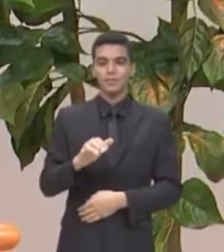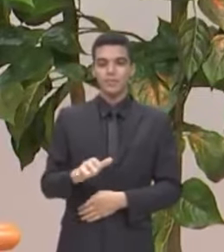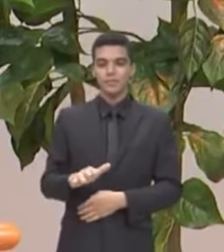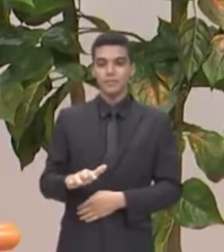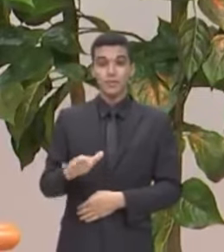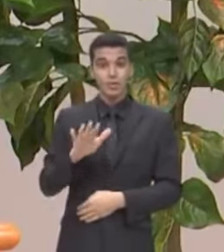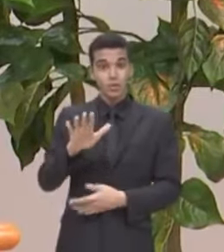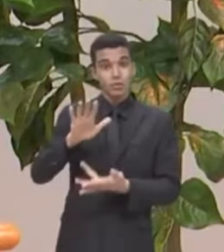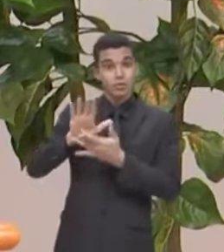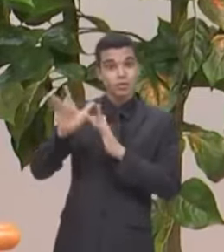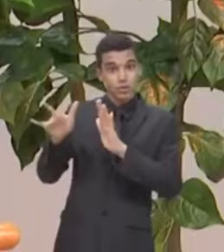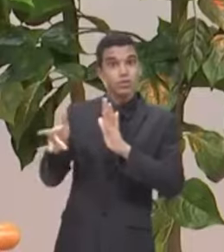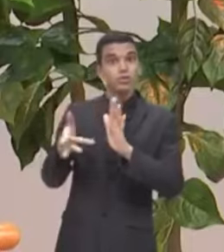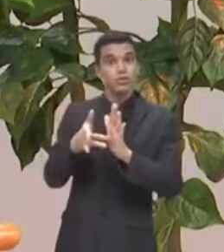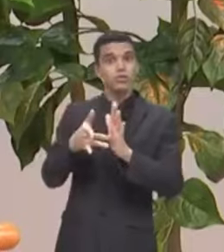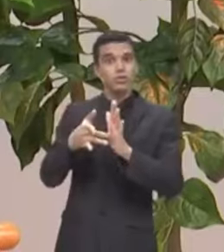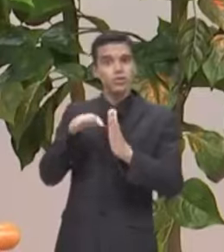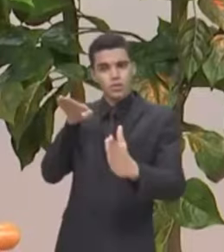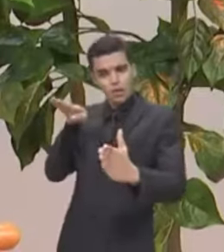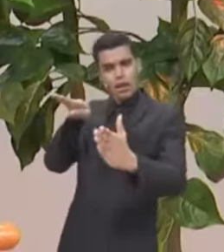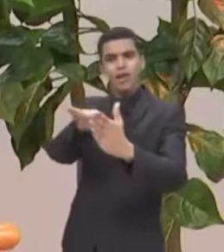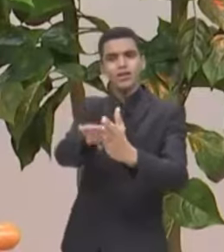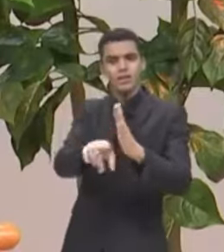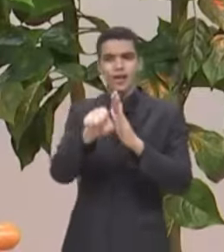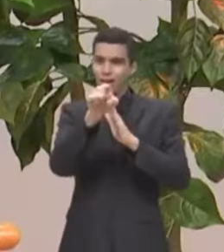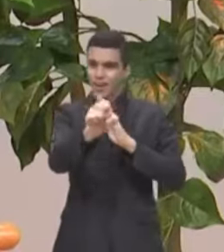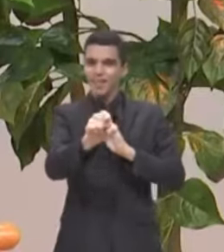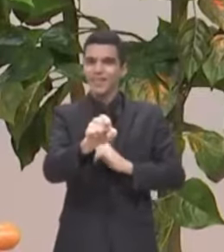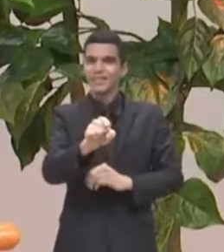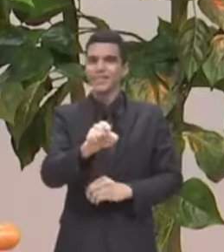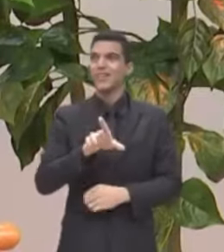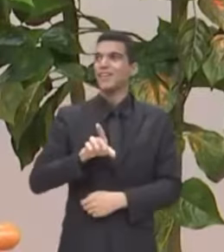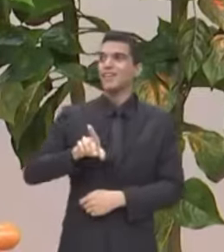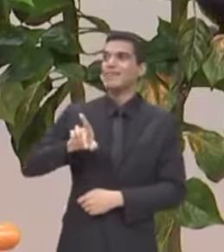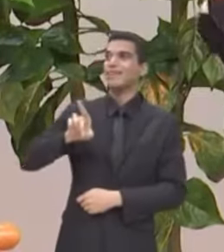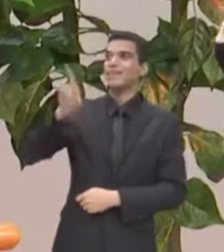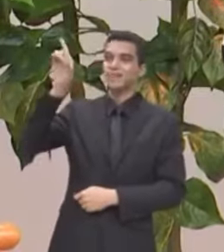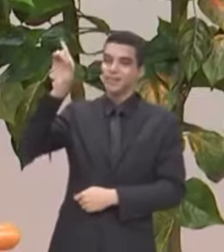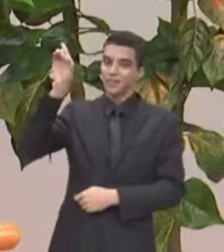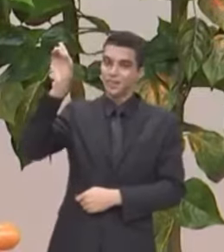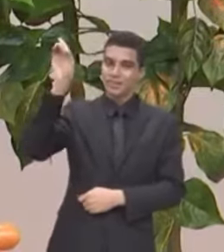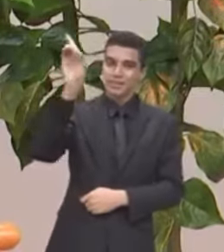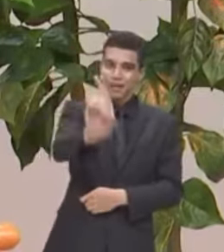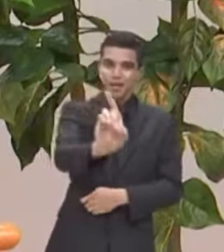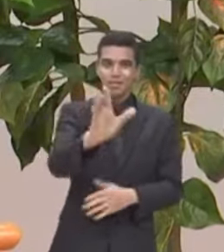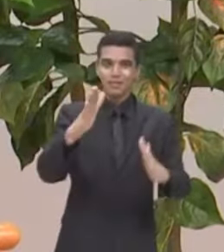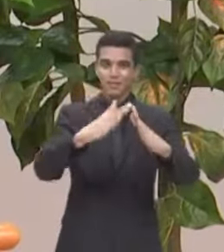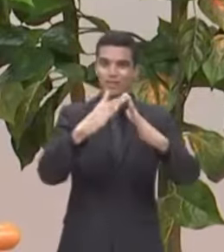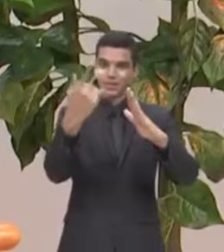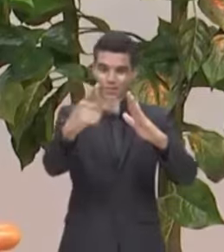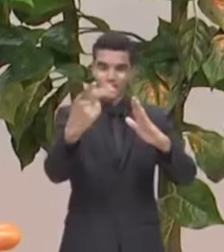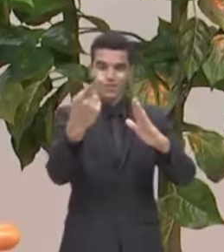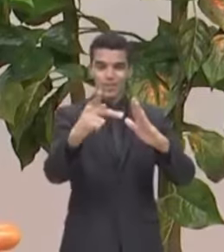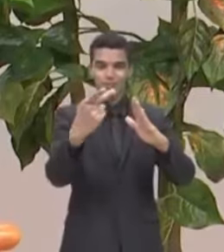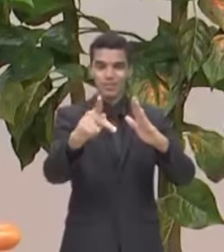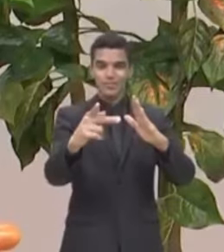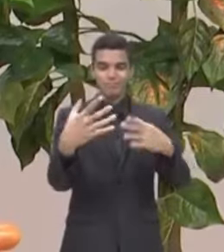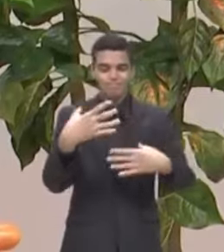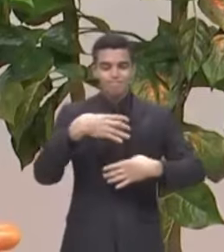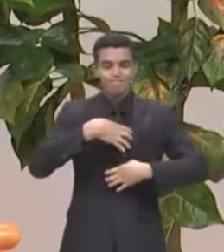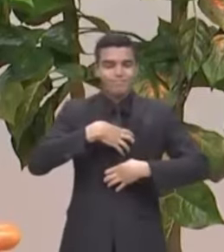Jesus está chegando aí. É noite de visita. Recebe